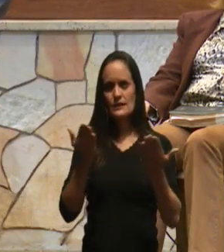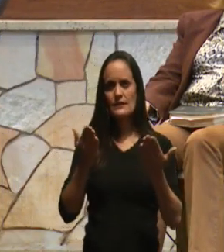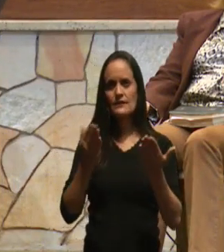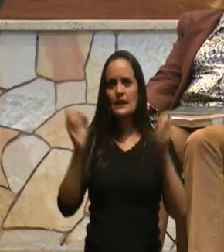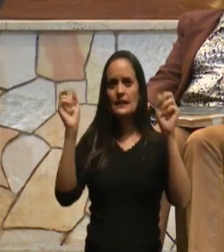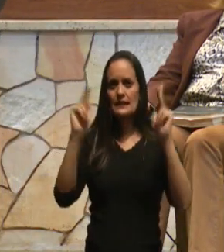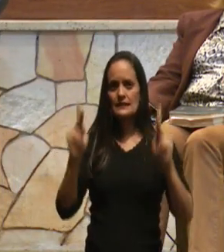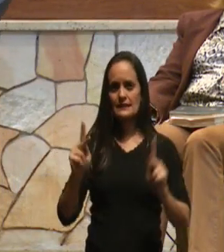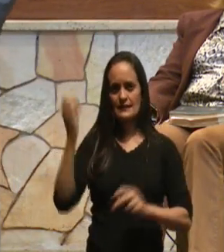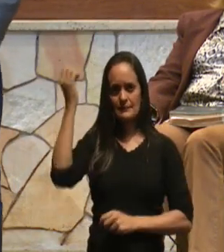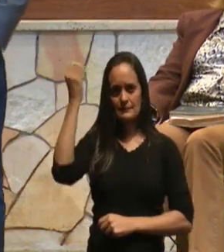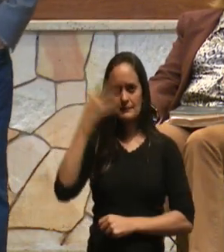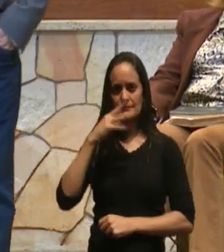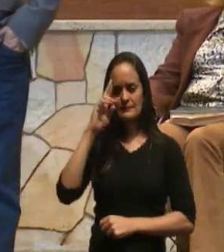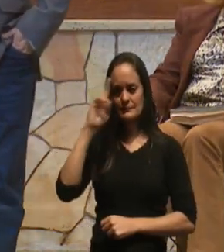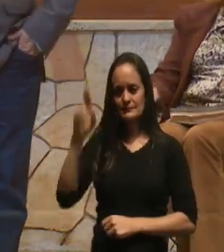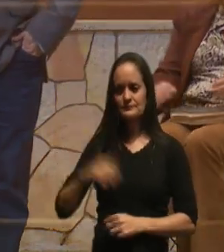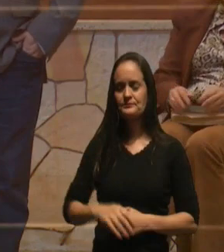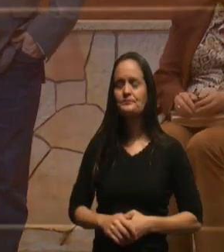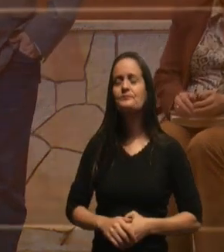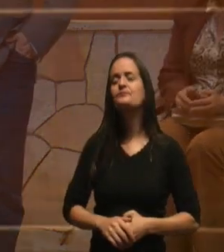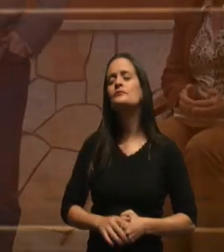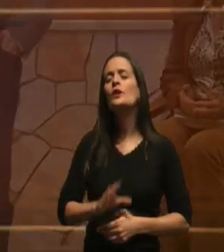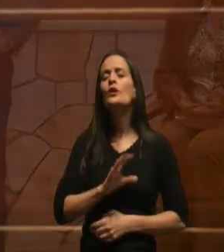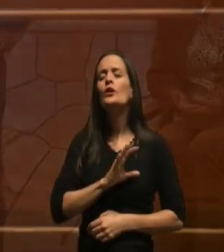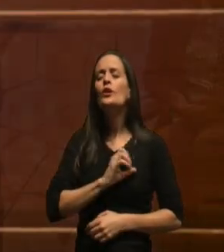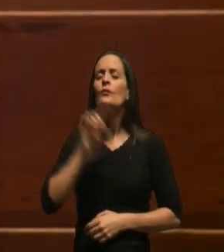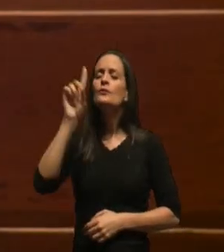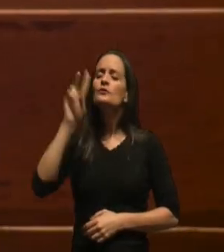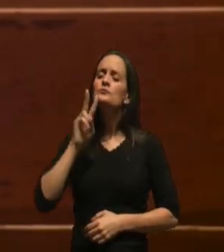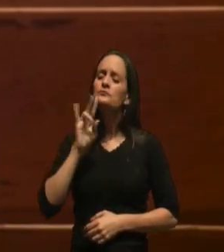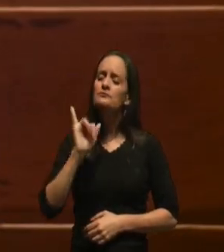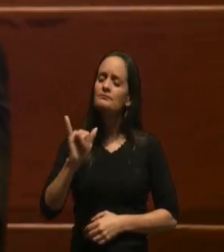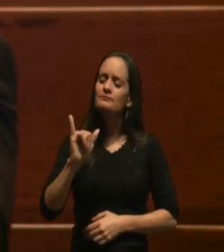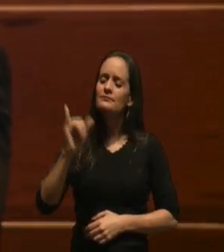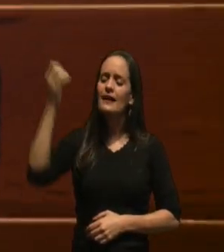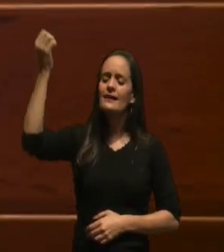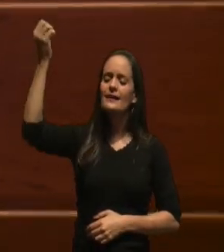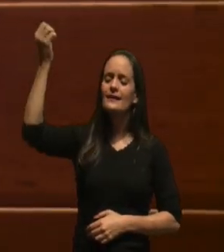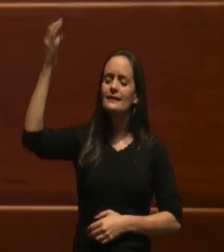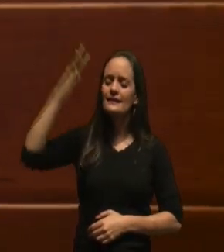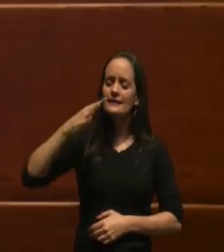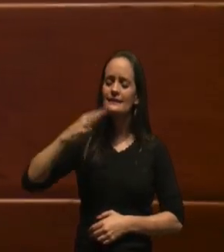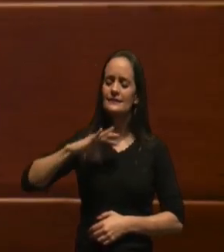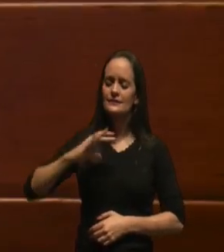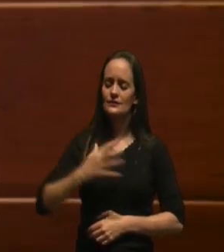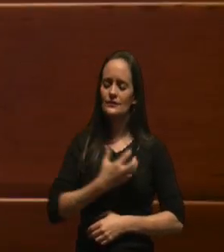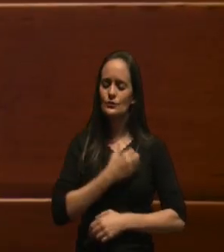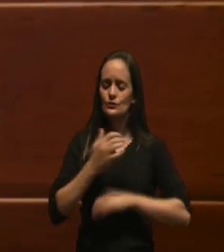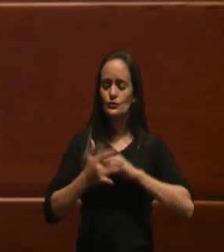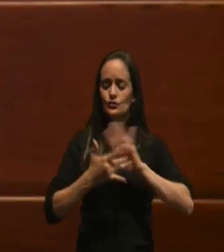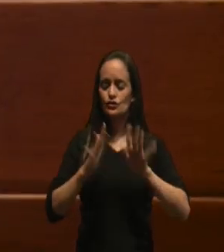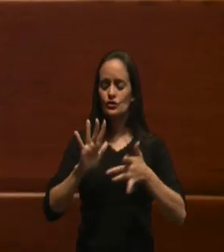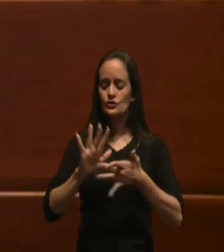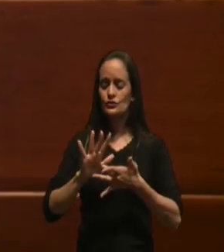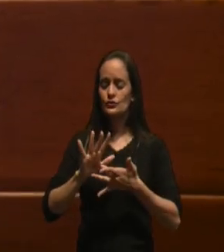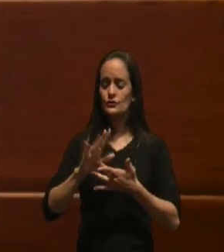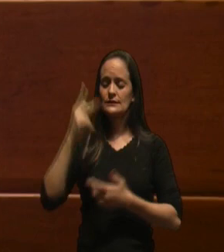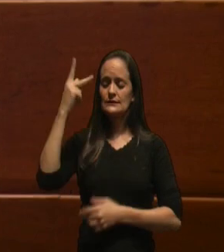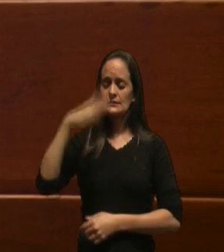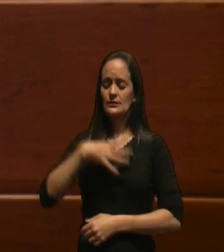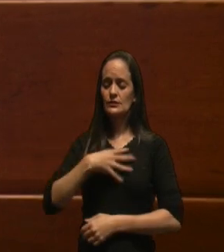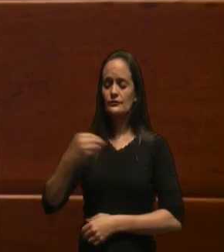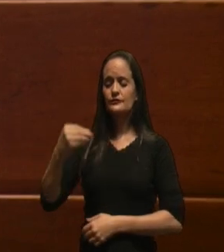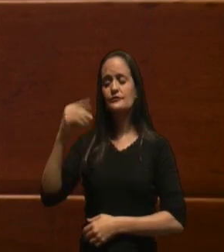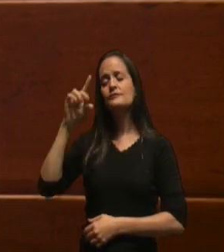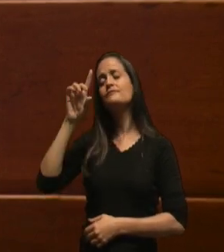Senhor. Com o amor de Deus, nosso Pai, graça redentora de Jesus Cristo, seu amado Filho, a comunhão e